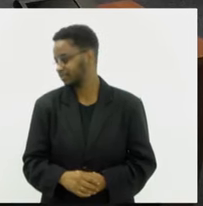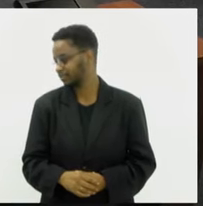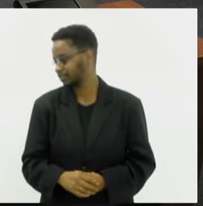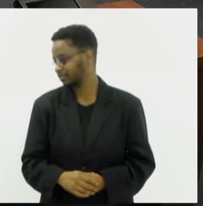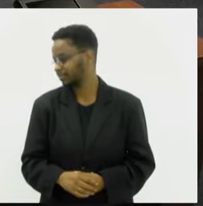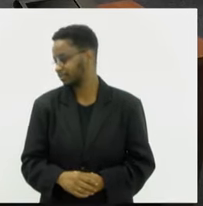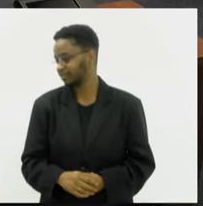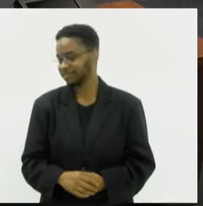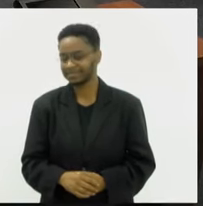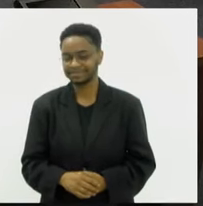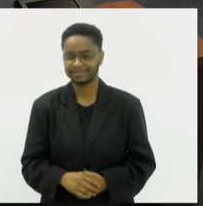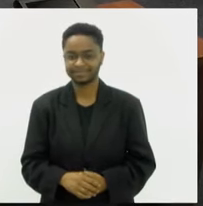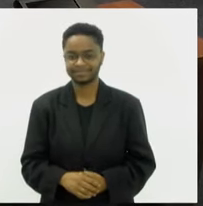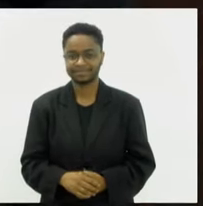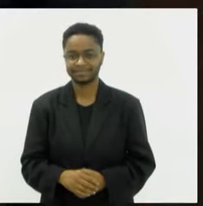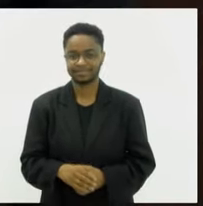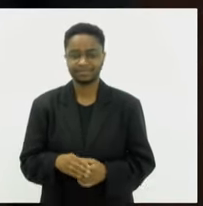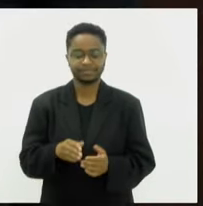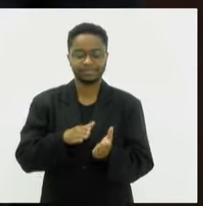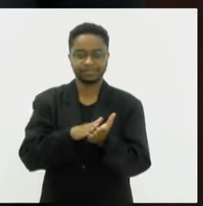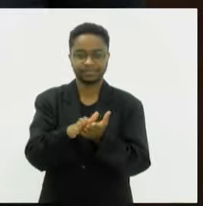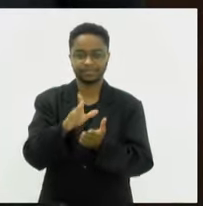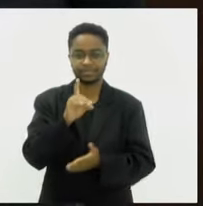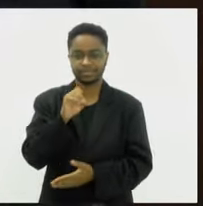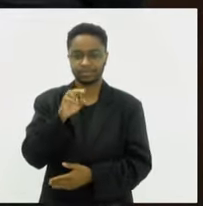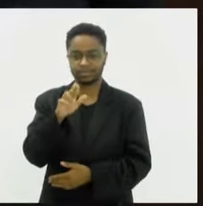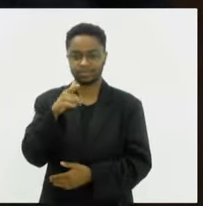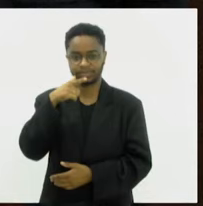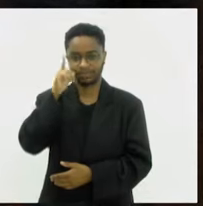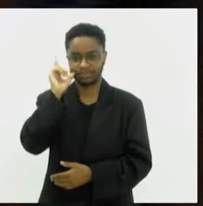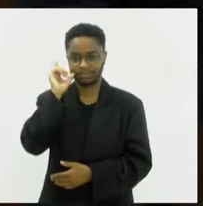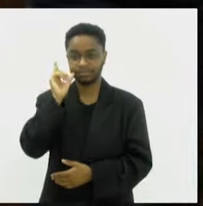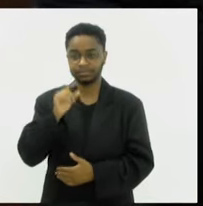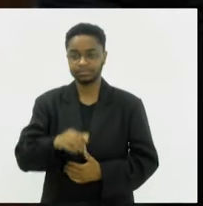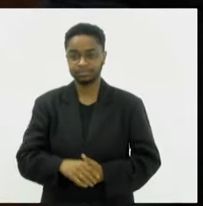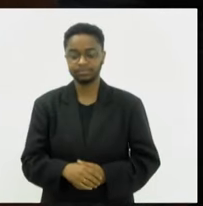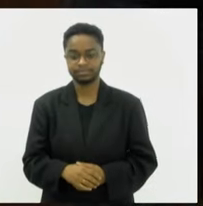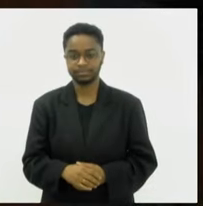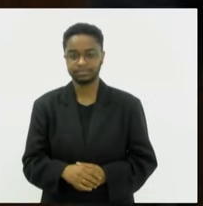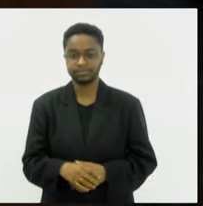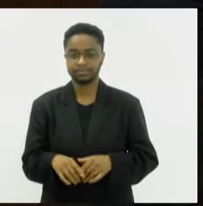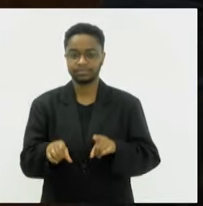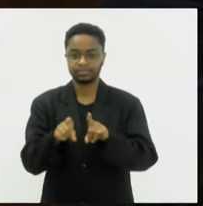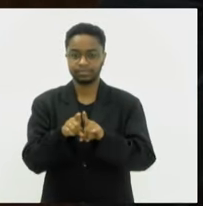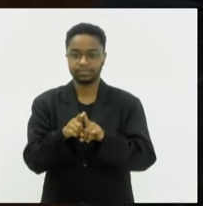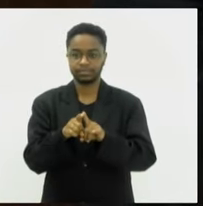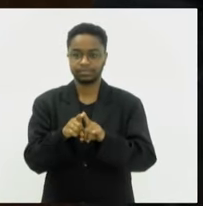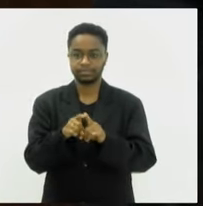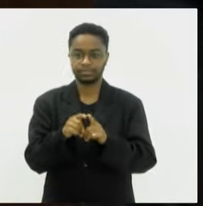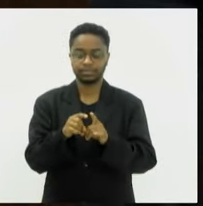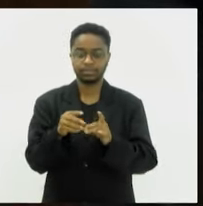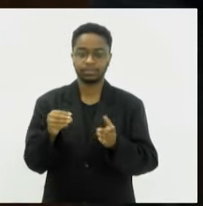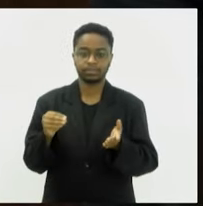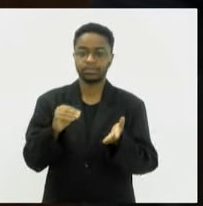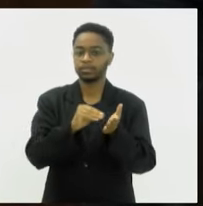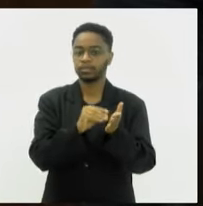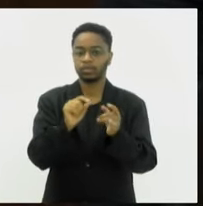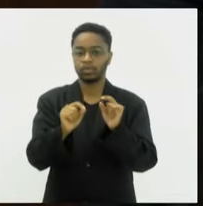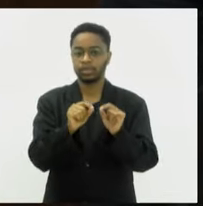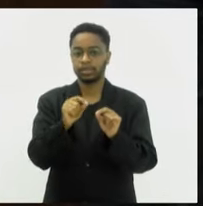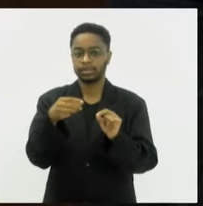Foi publicado no Diário Oficial de ontem minha titularidade. Saí da